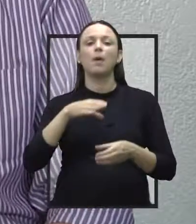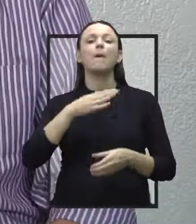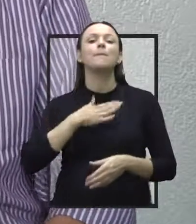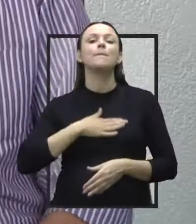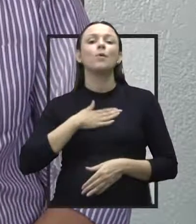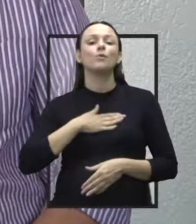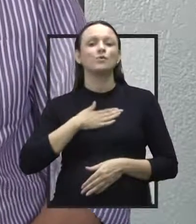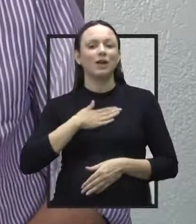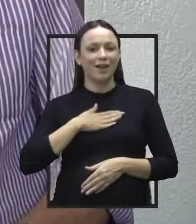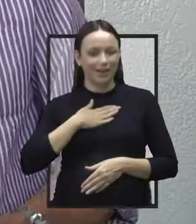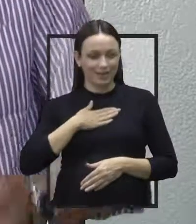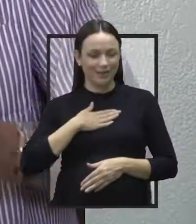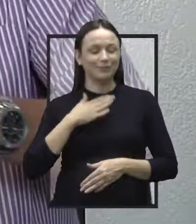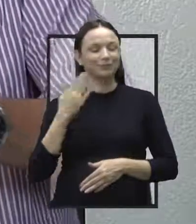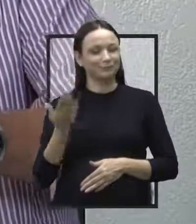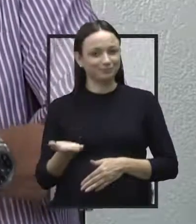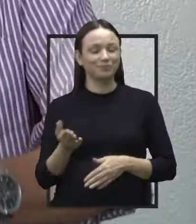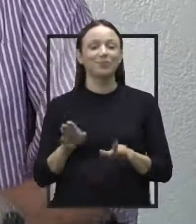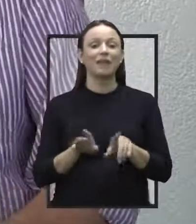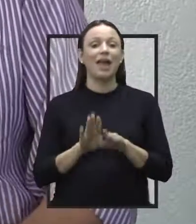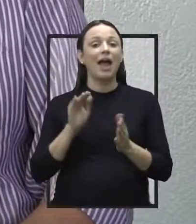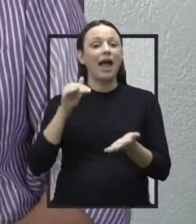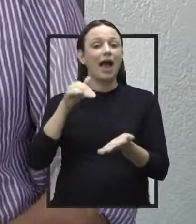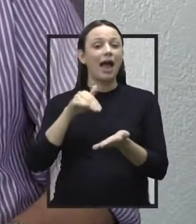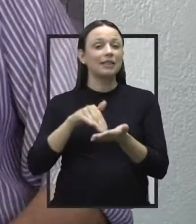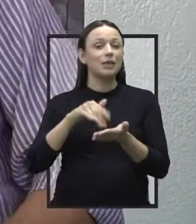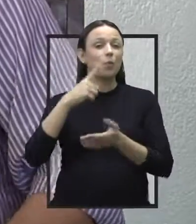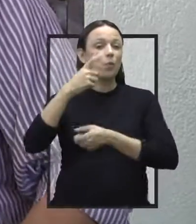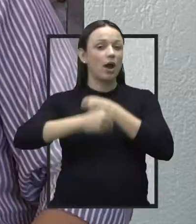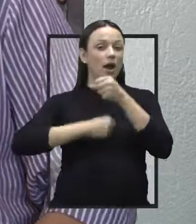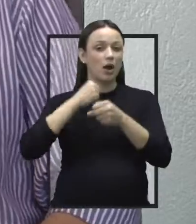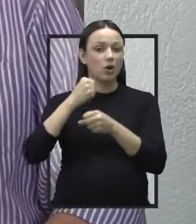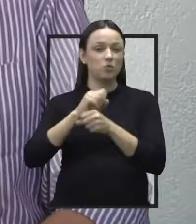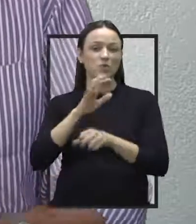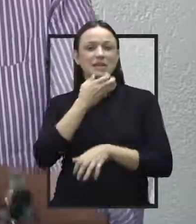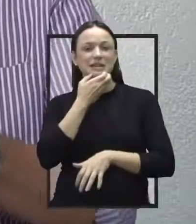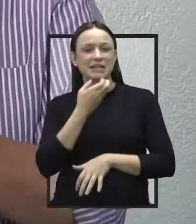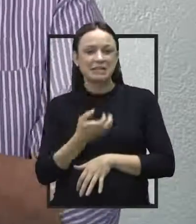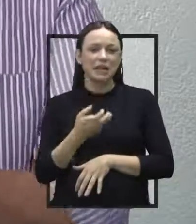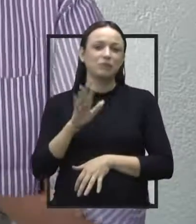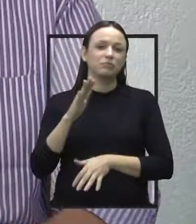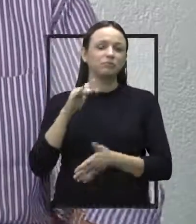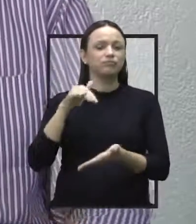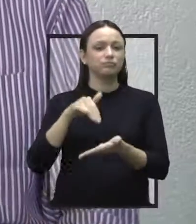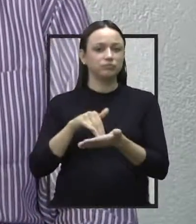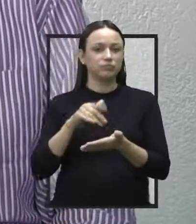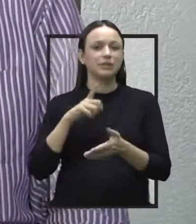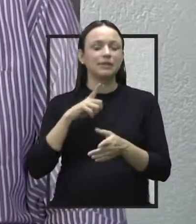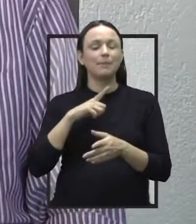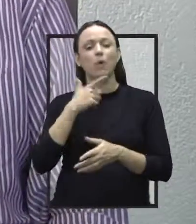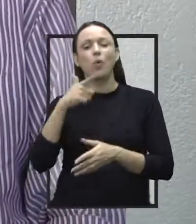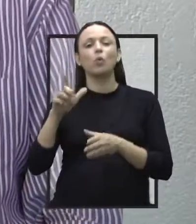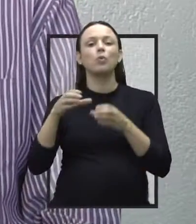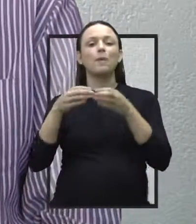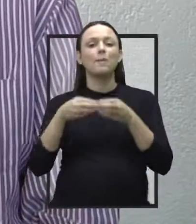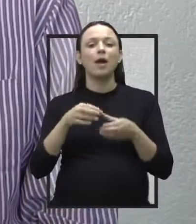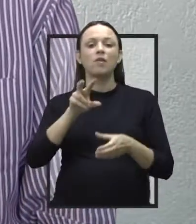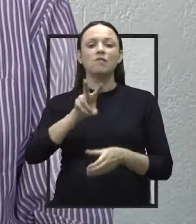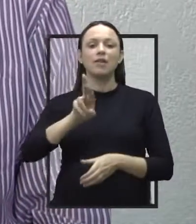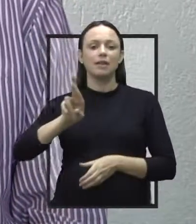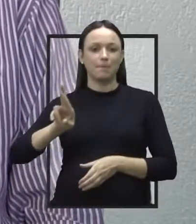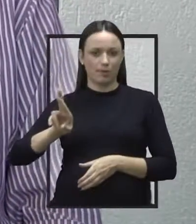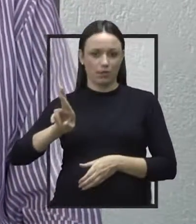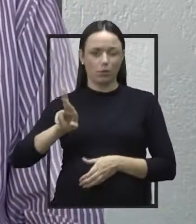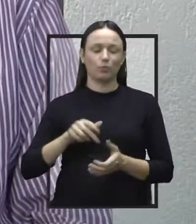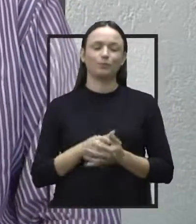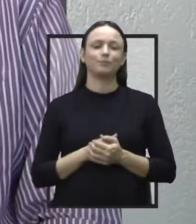bairro de Pouso Alegre de Baixo, e até o final do ano que vem termina com o bairro lá de Vila Ribeiro. O que eu